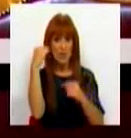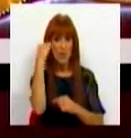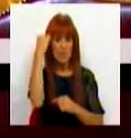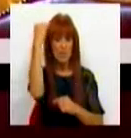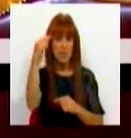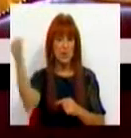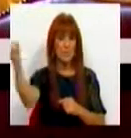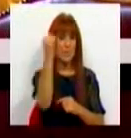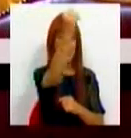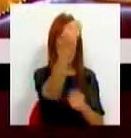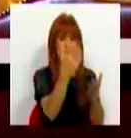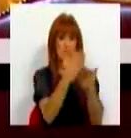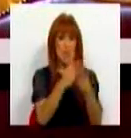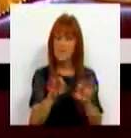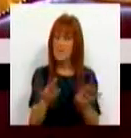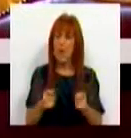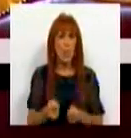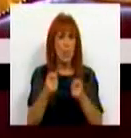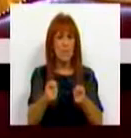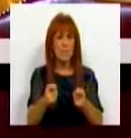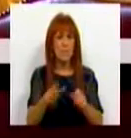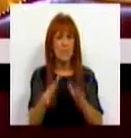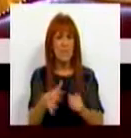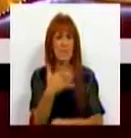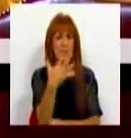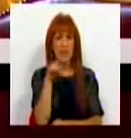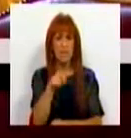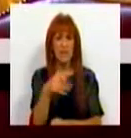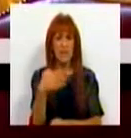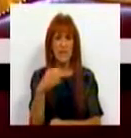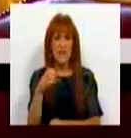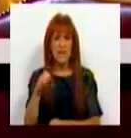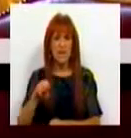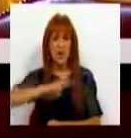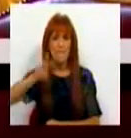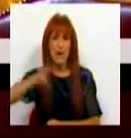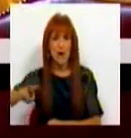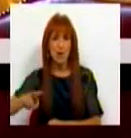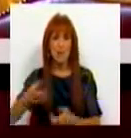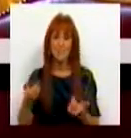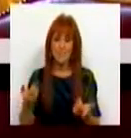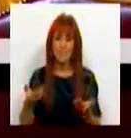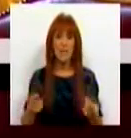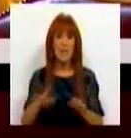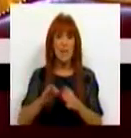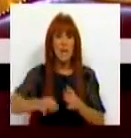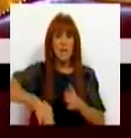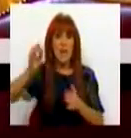especial colocados nas escolas, o que corresponde a um investimento de cerca de 5.700 milhões. E,